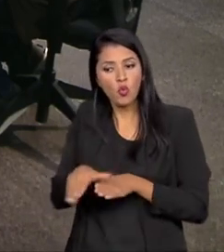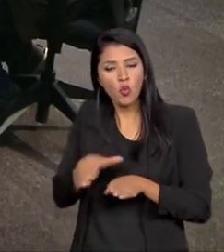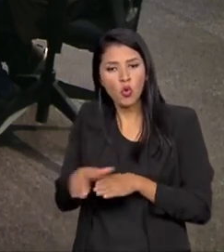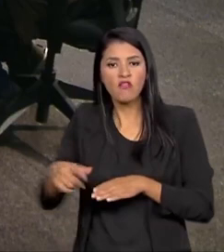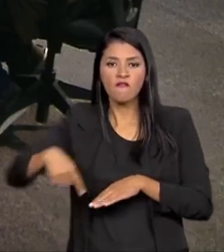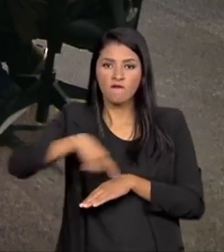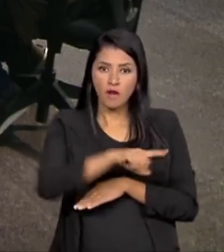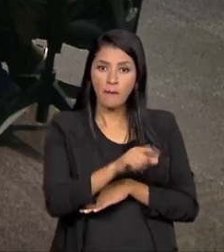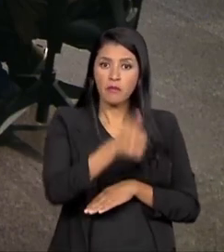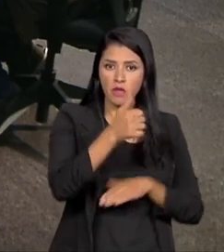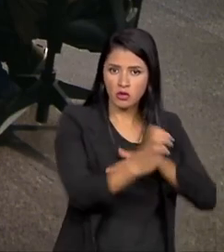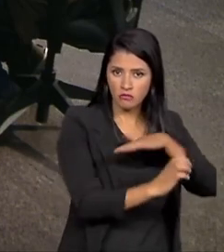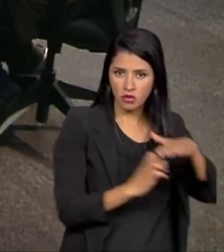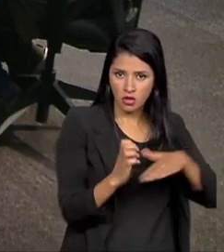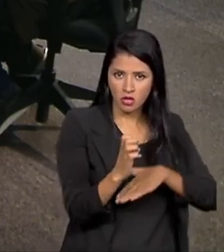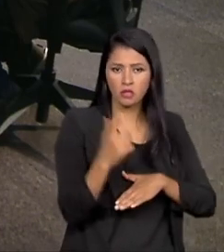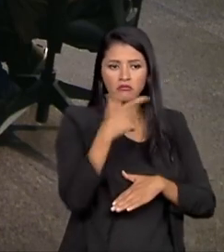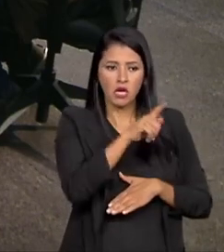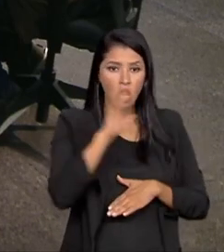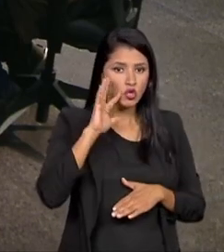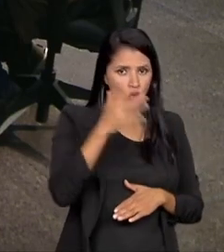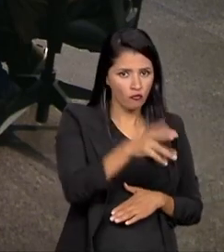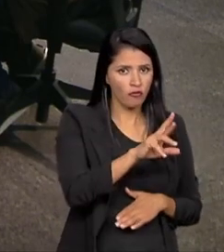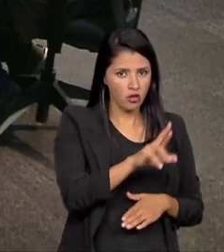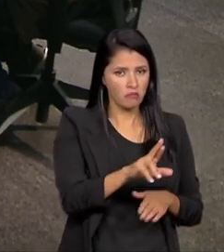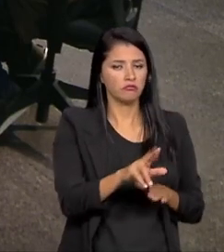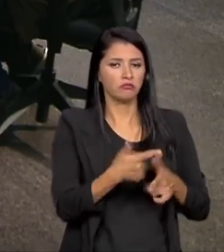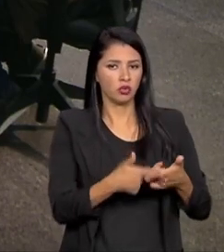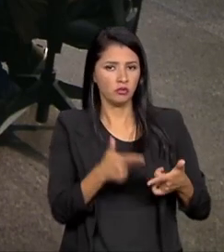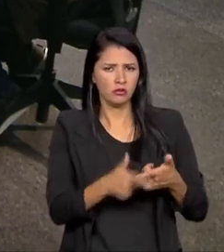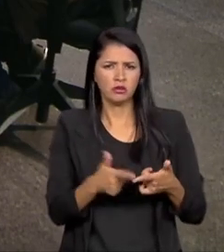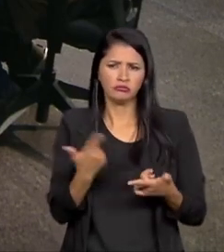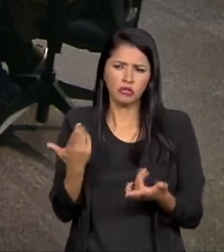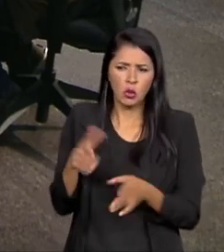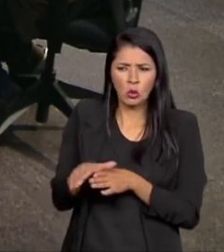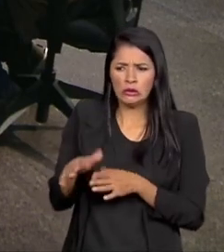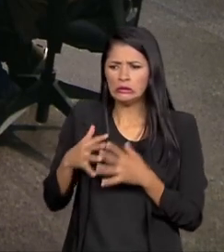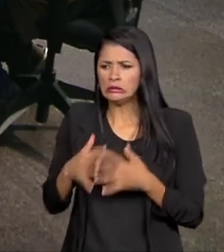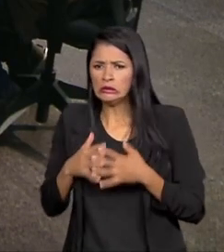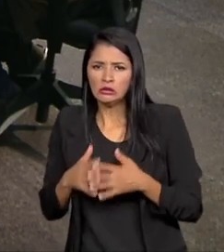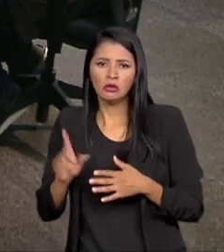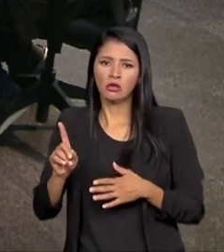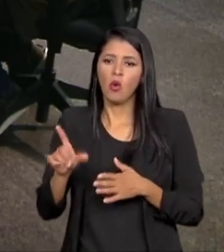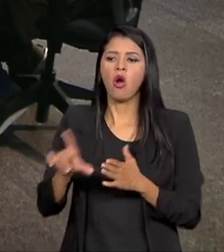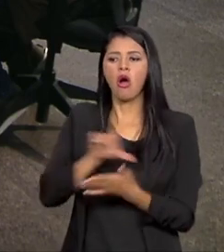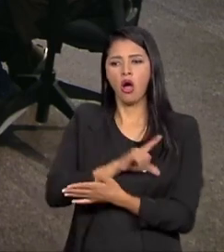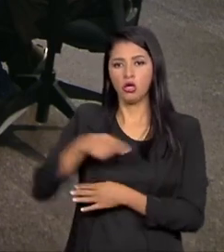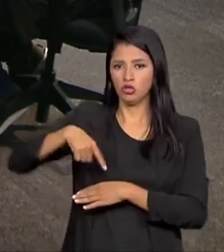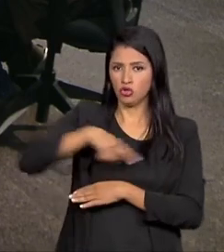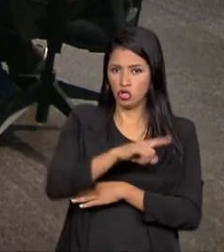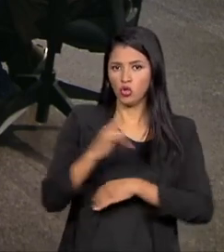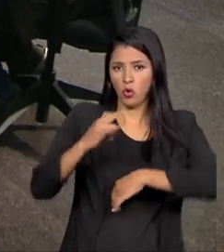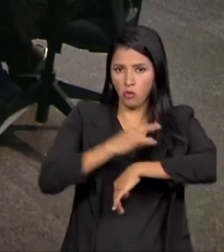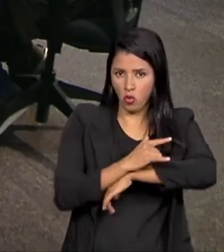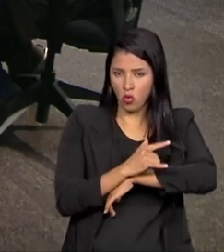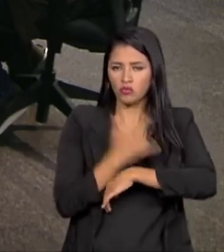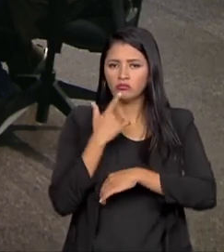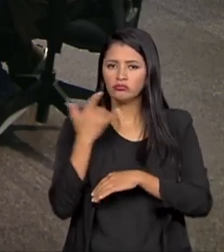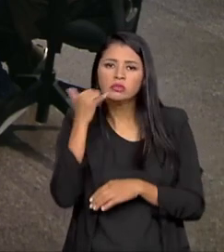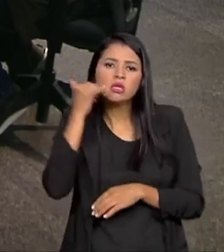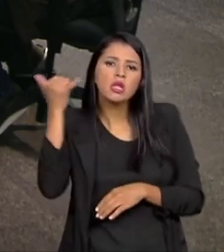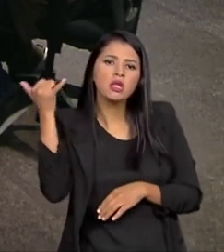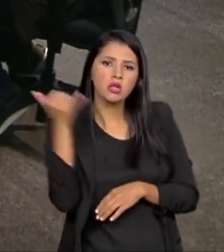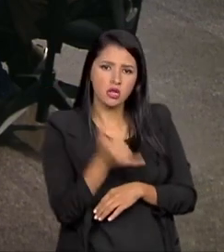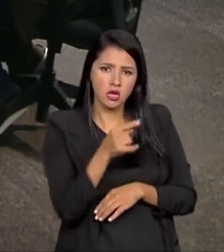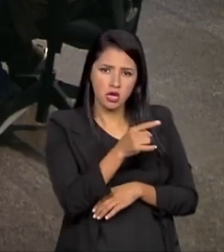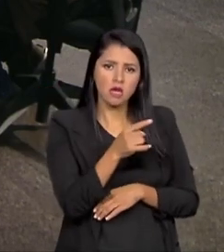a companhia aérea para resolver o problema para evitar transtorno orientamos o consumidor antes de se dirigir aeroporto entre